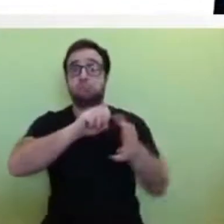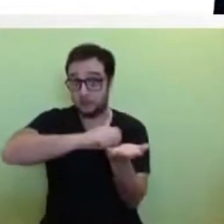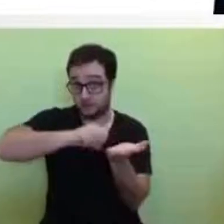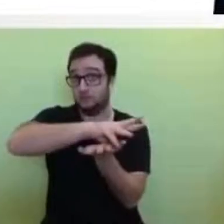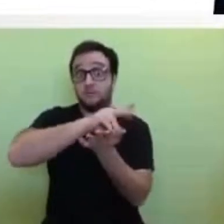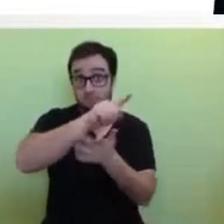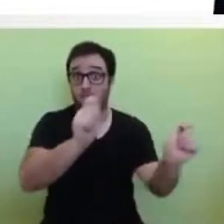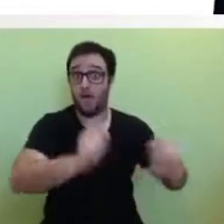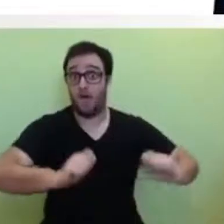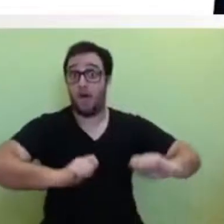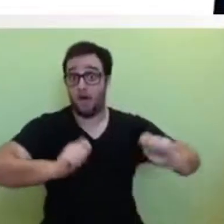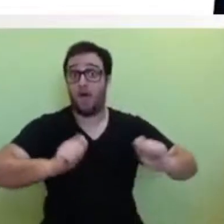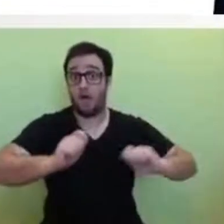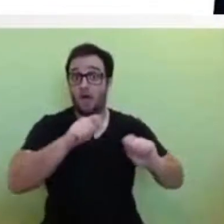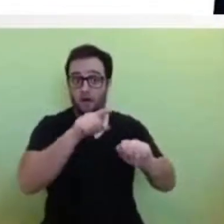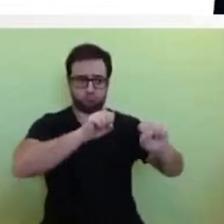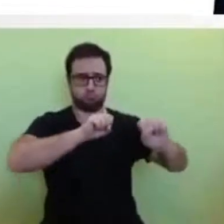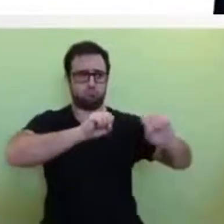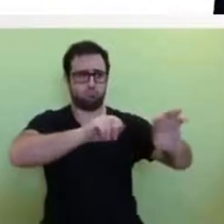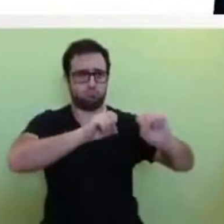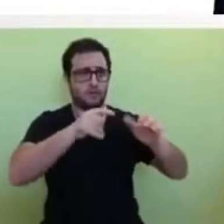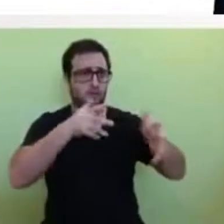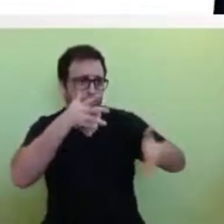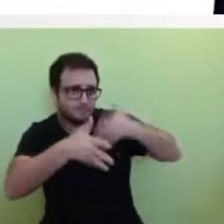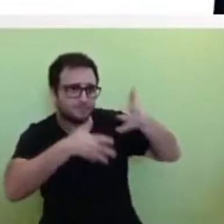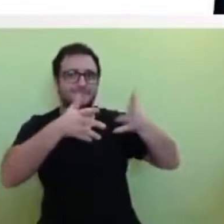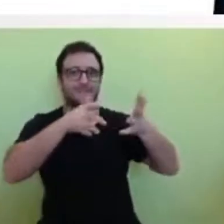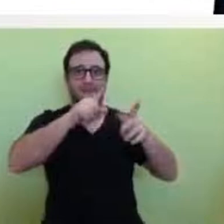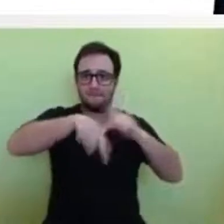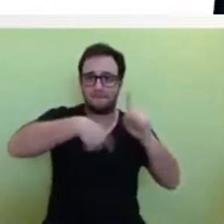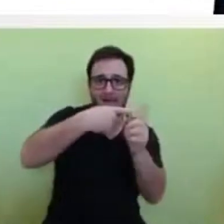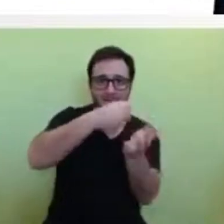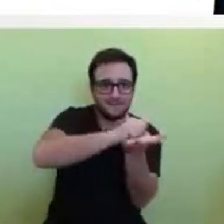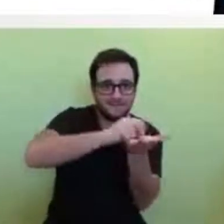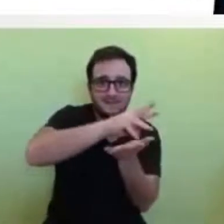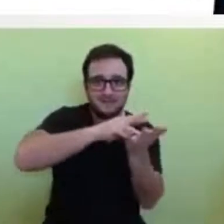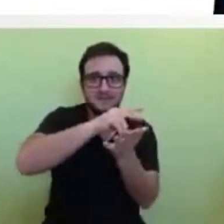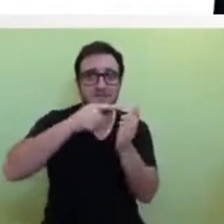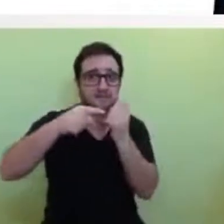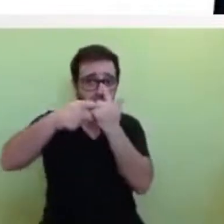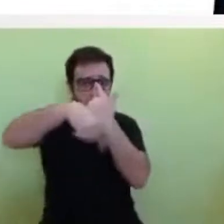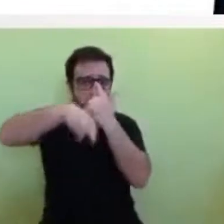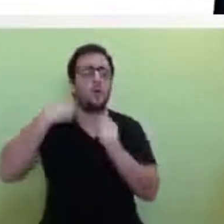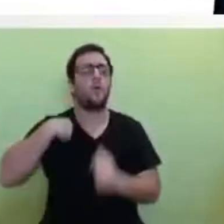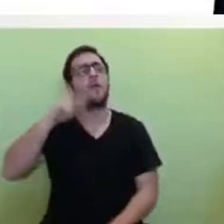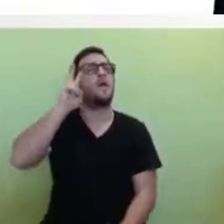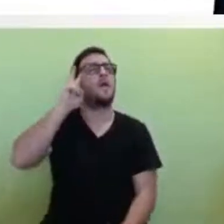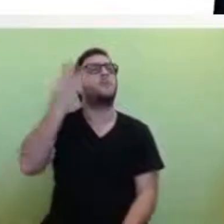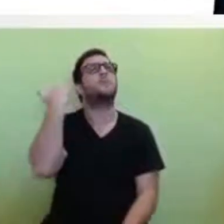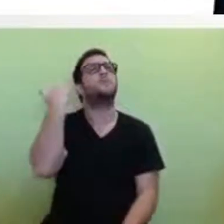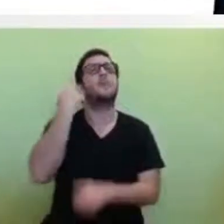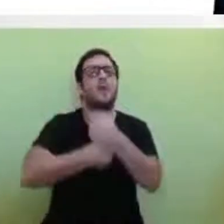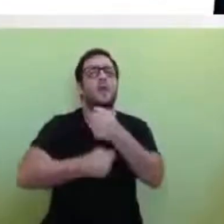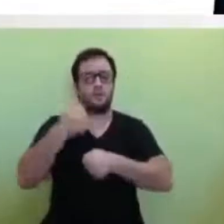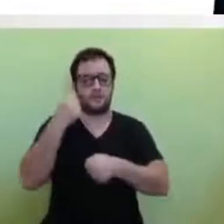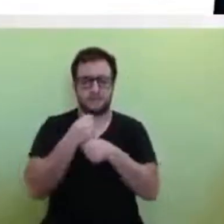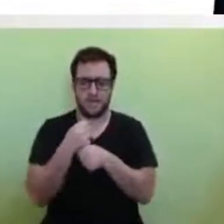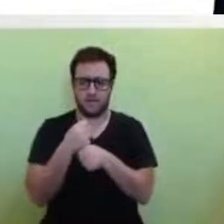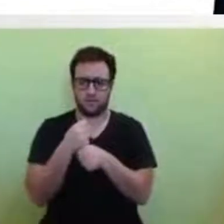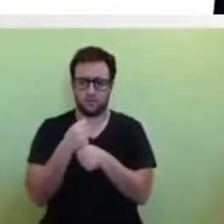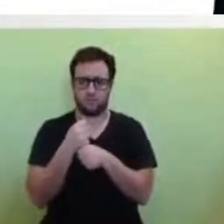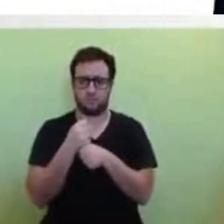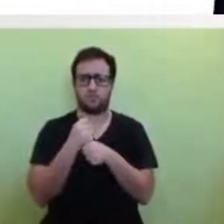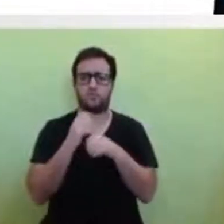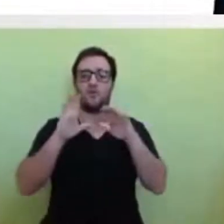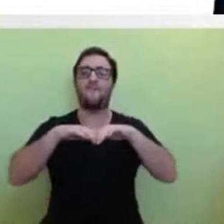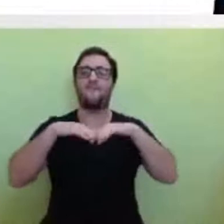comunidade surda. E aí eu lembro que, ano passado, eu tive num congresso sobre escrita de sinais na região